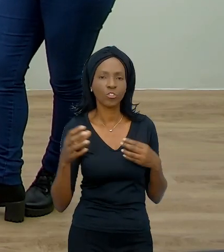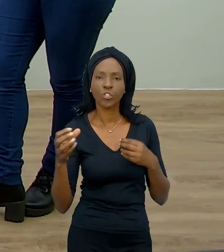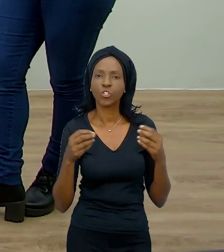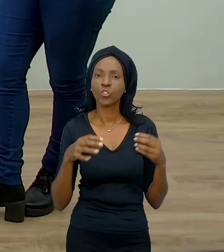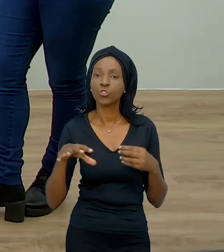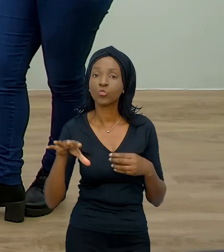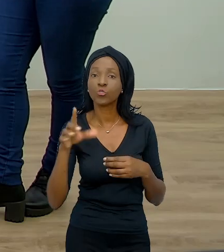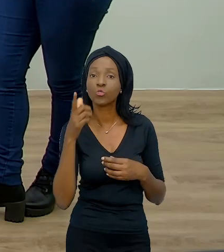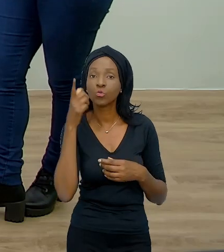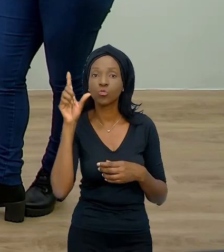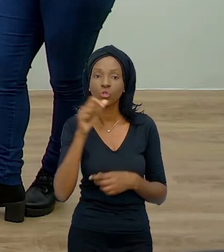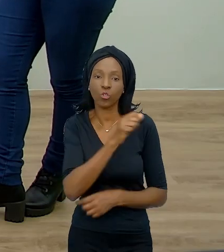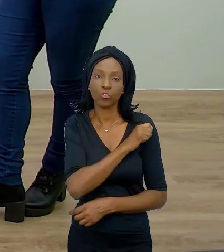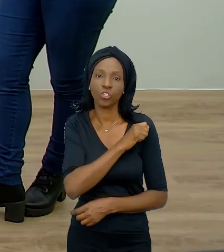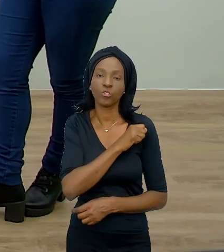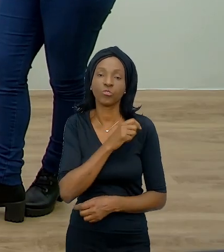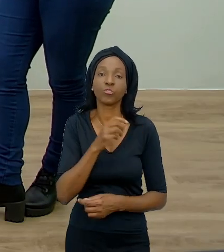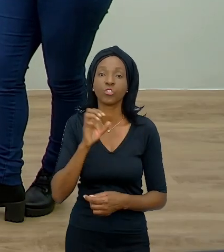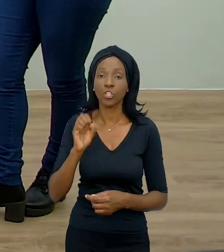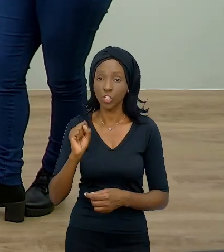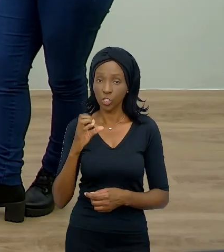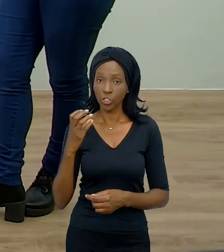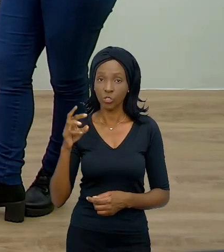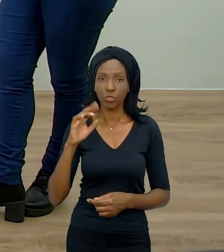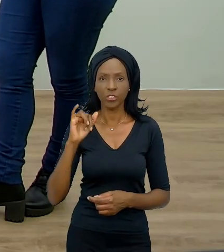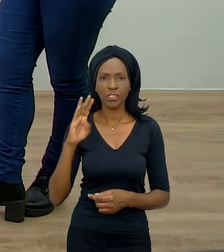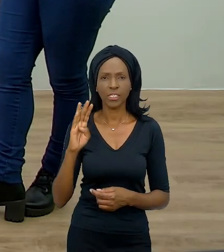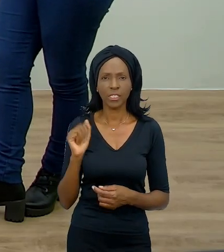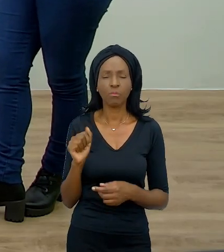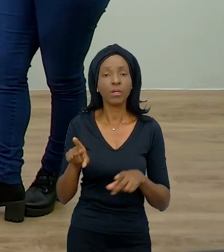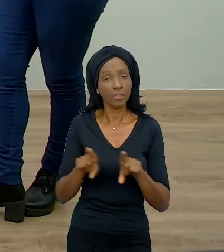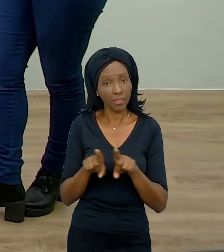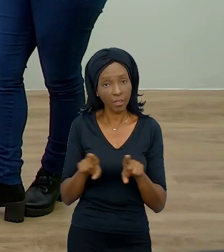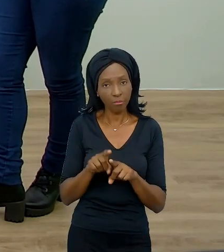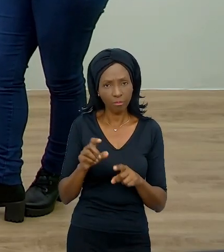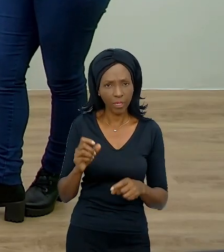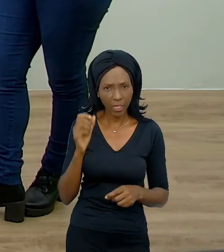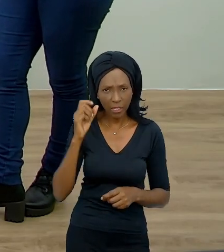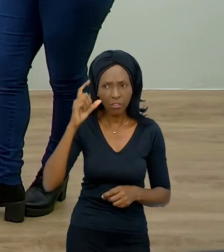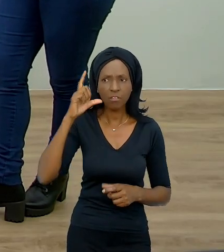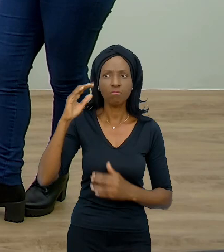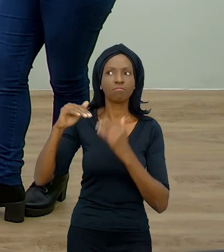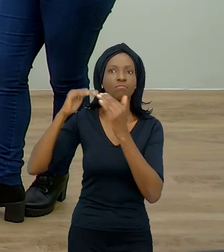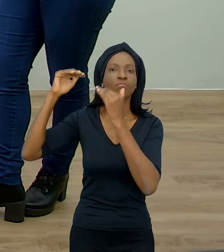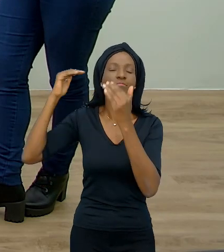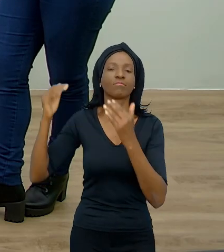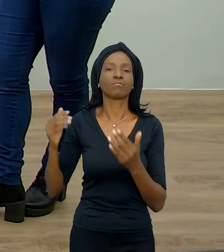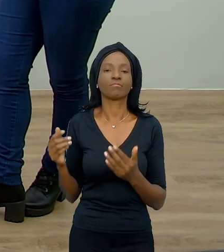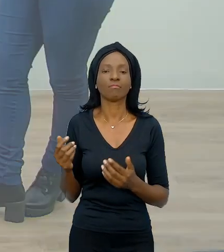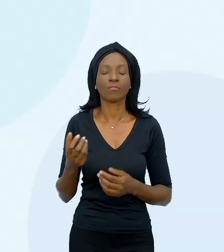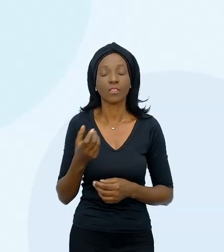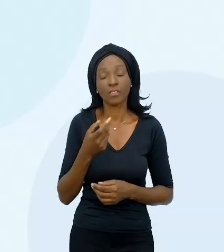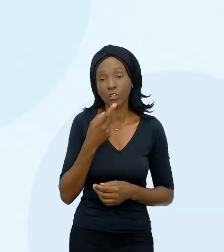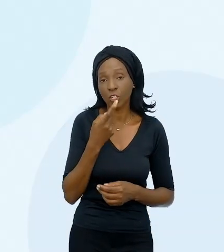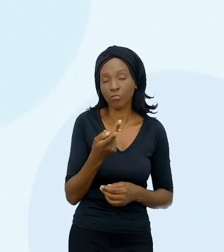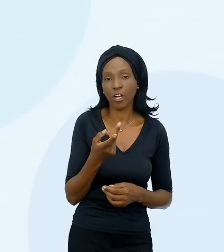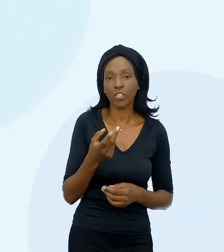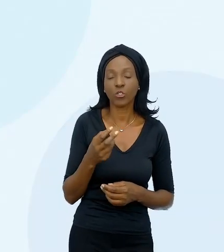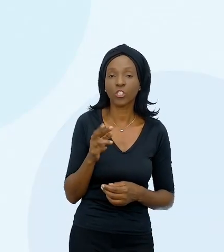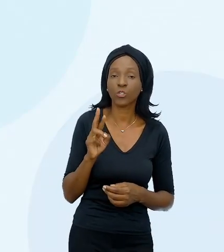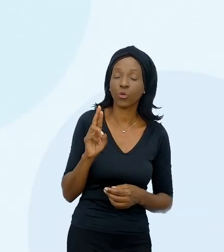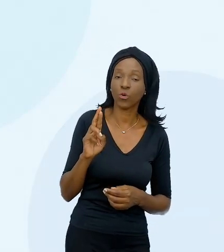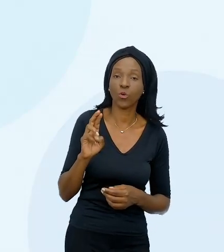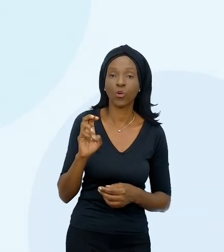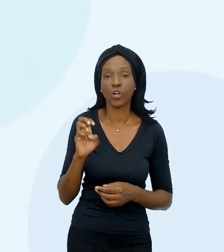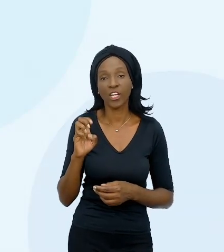outros. Sim. E ele vai crescer também. Sim. Ele vai se desenvolver. Então, eu diria que o escriba, ou o redator, como você